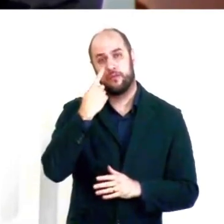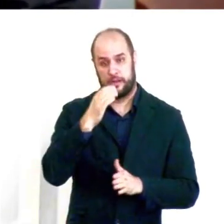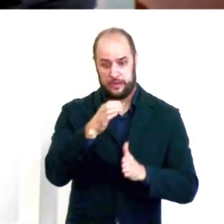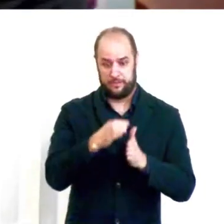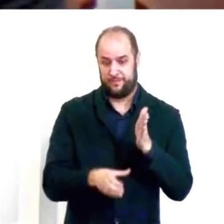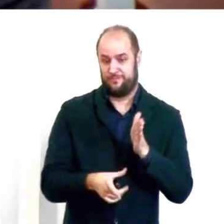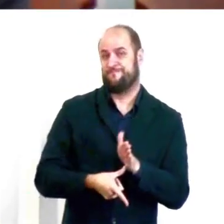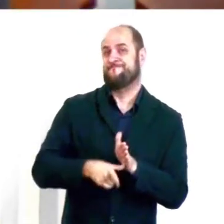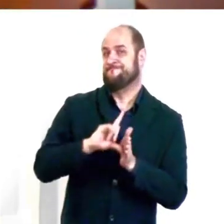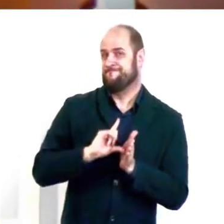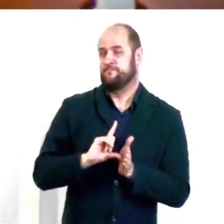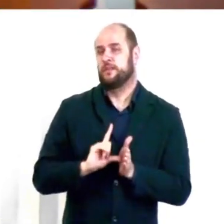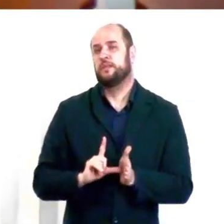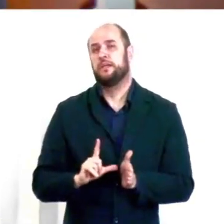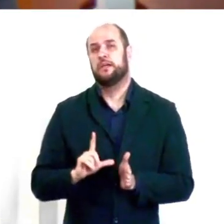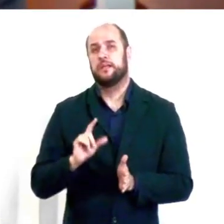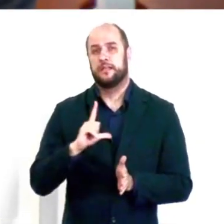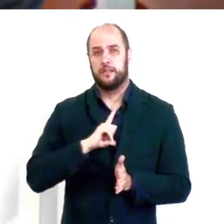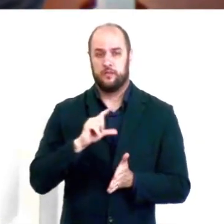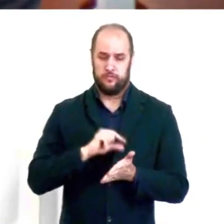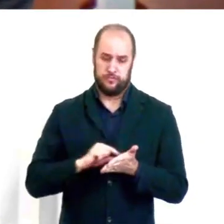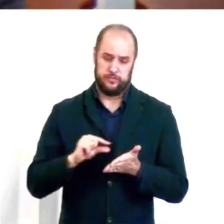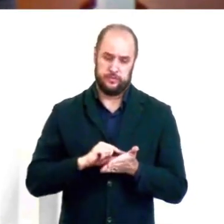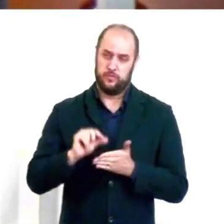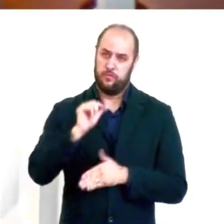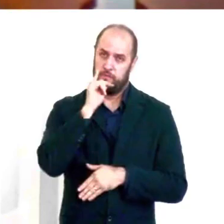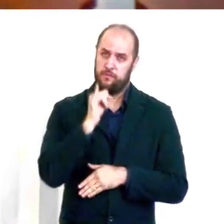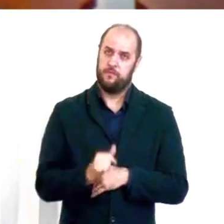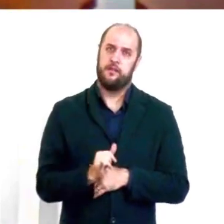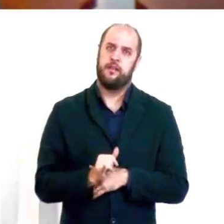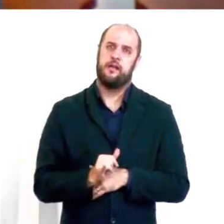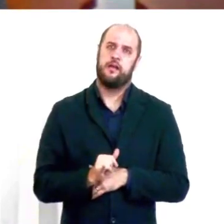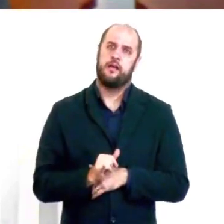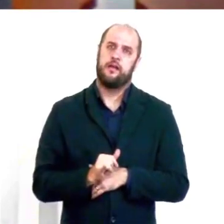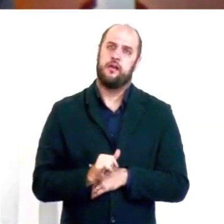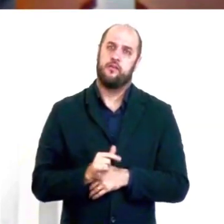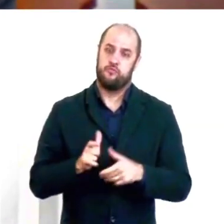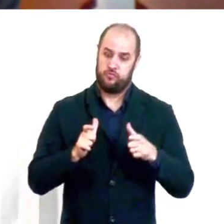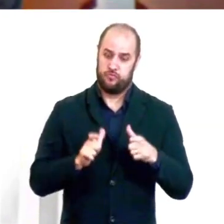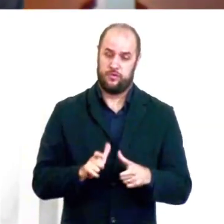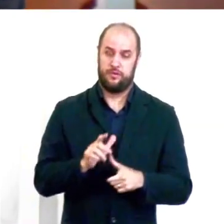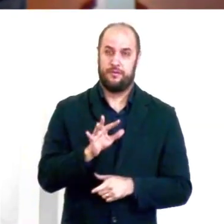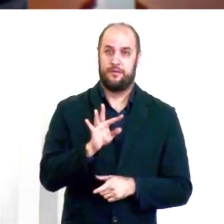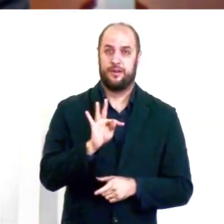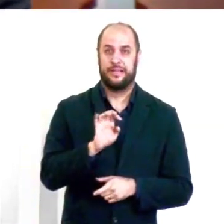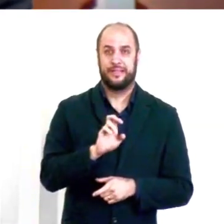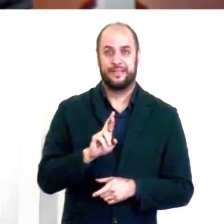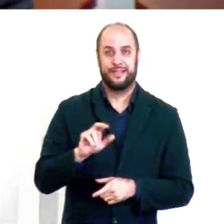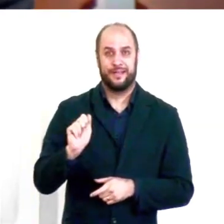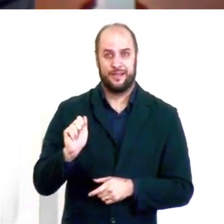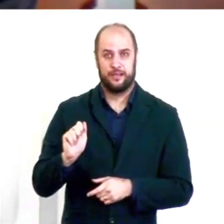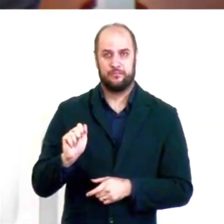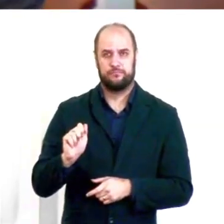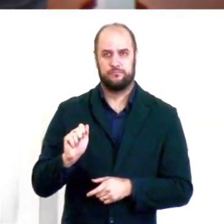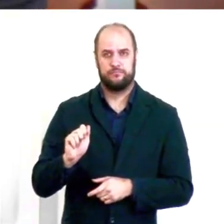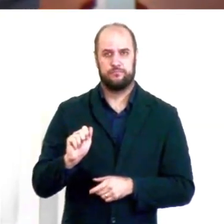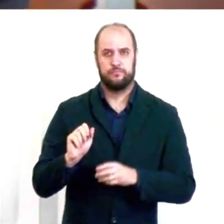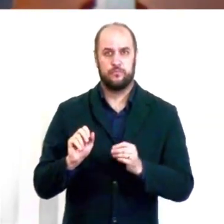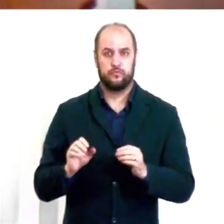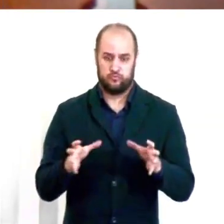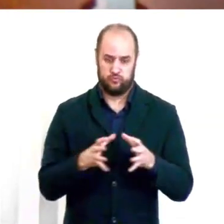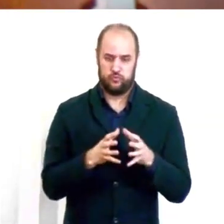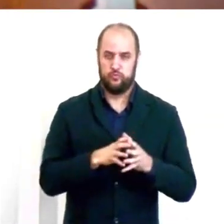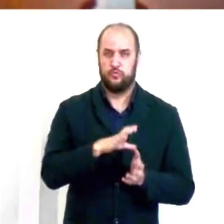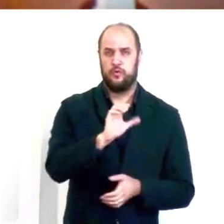anterior, você tem aqui o verso 31 dizendo que Terá, ele vai sair de Ur dos Caldeus e